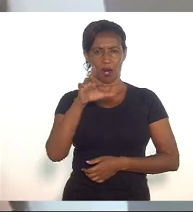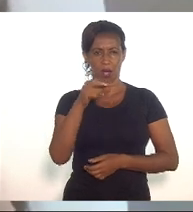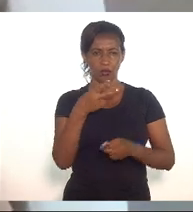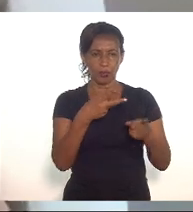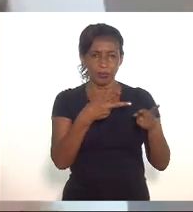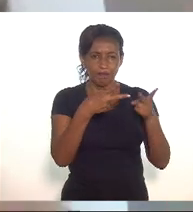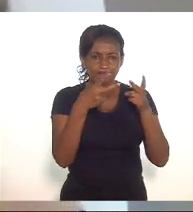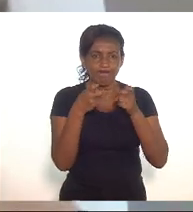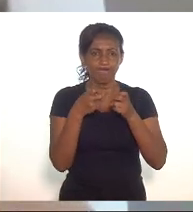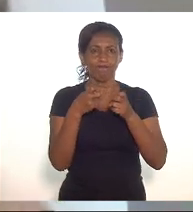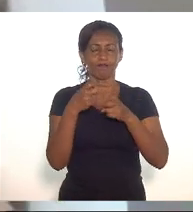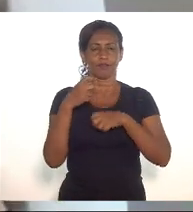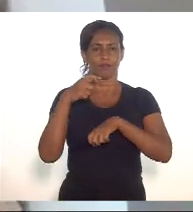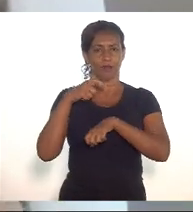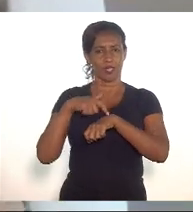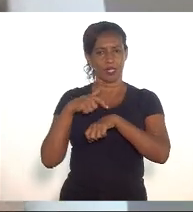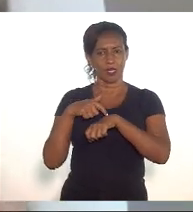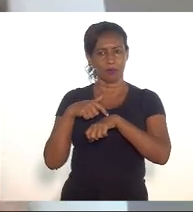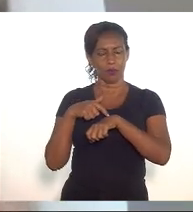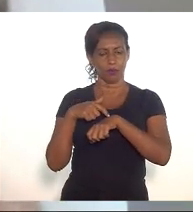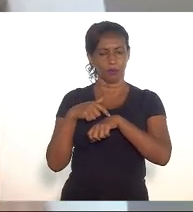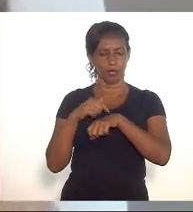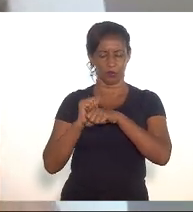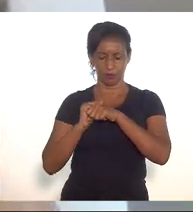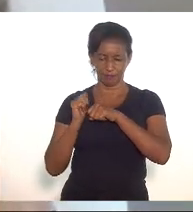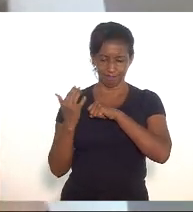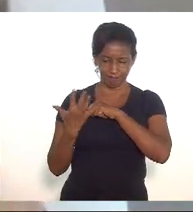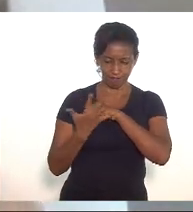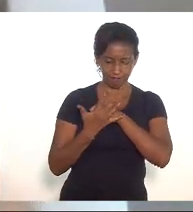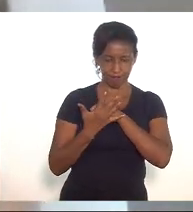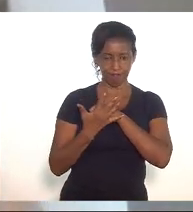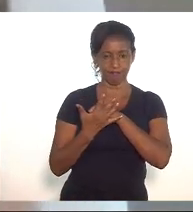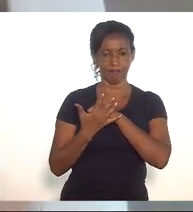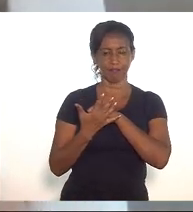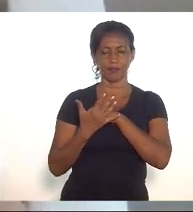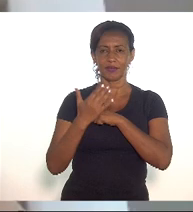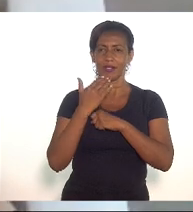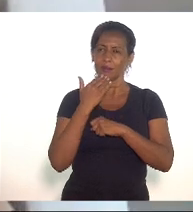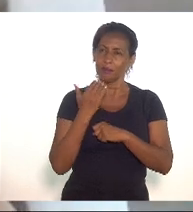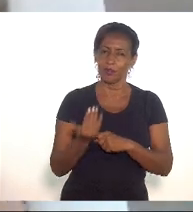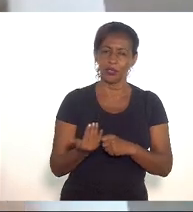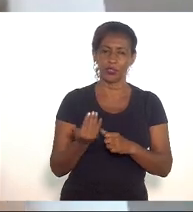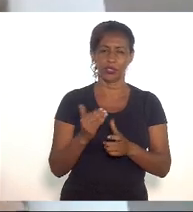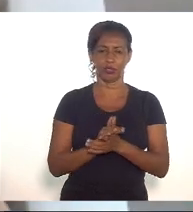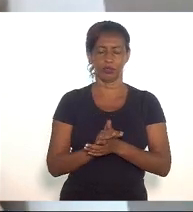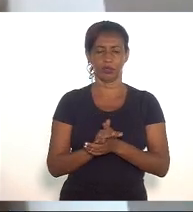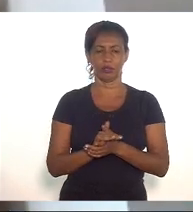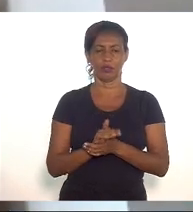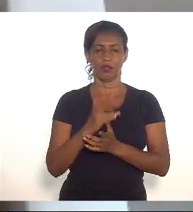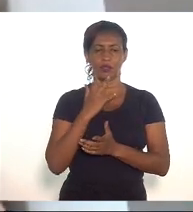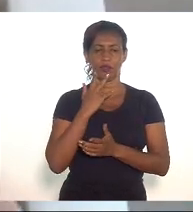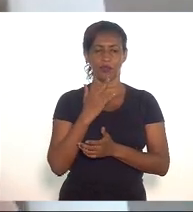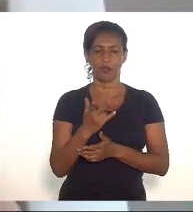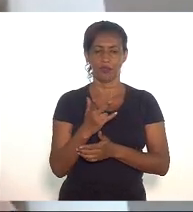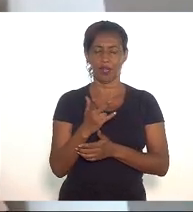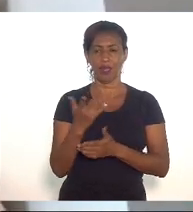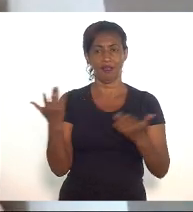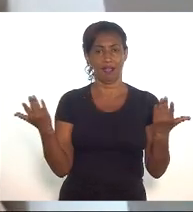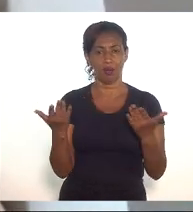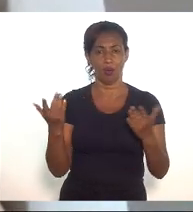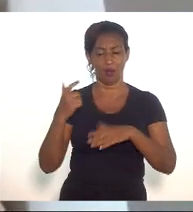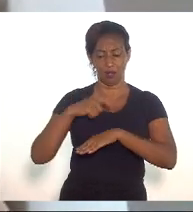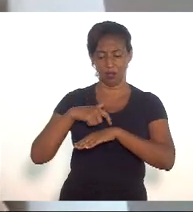percebido, nesse momento de crise que a gente vive da pandemia, e ter dito o seguinte: Ceplag, agora é um momento de